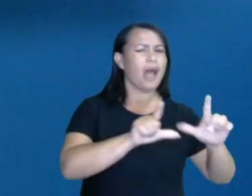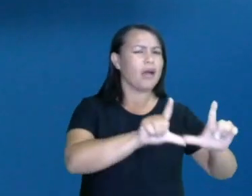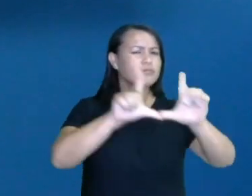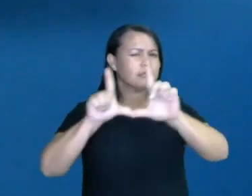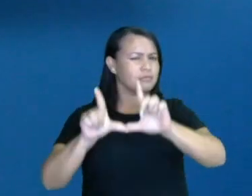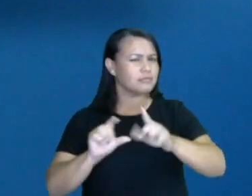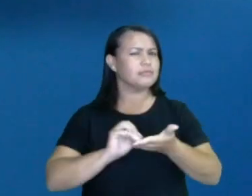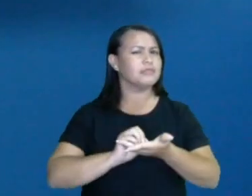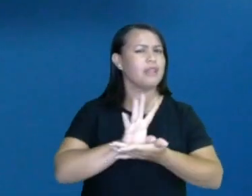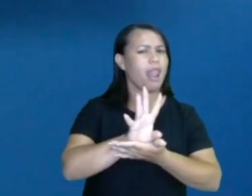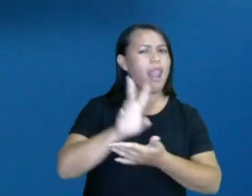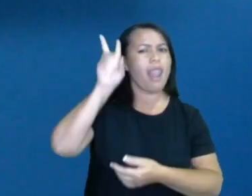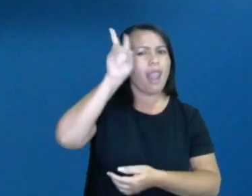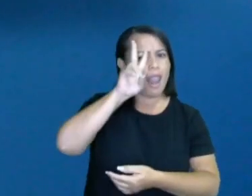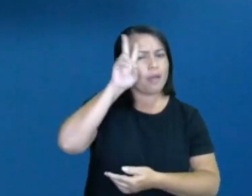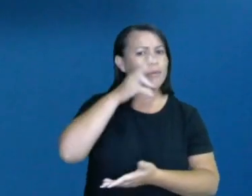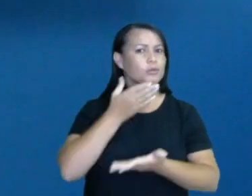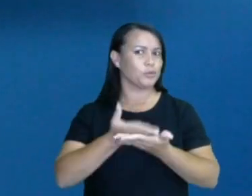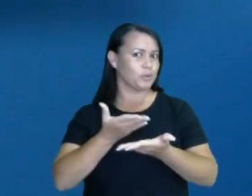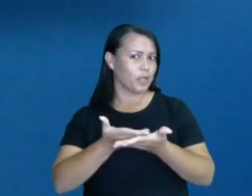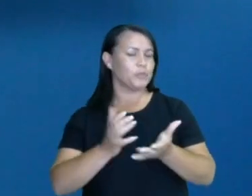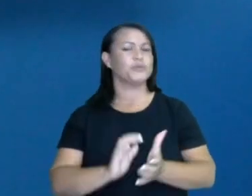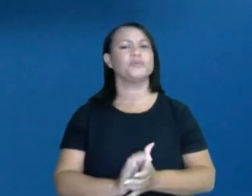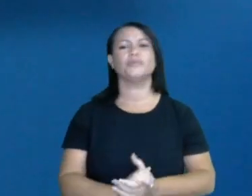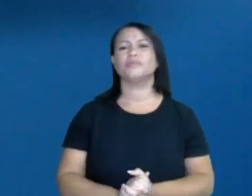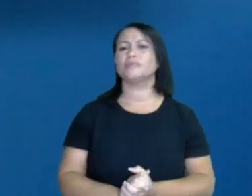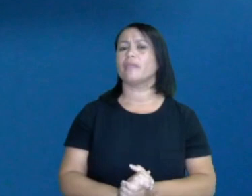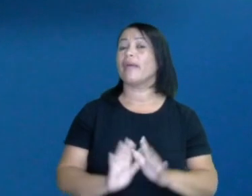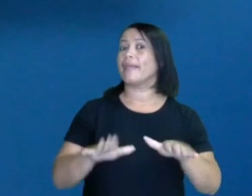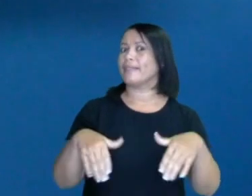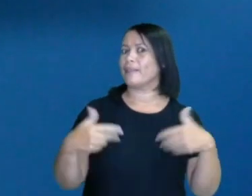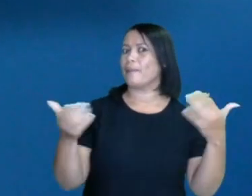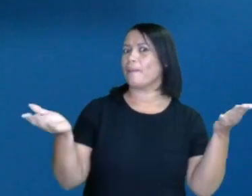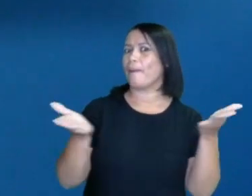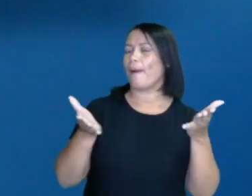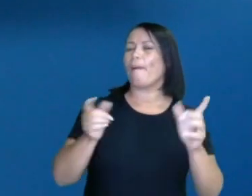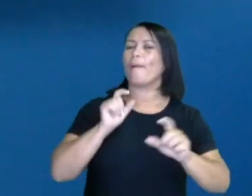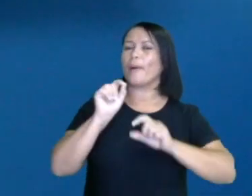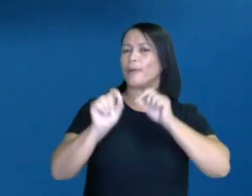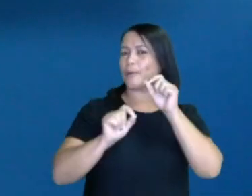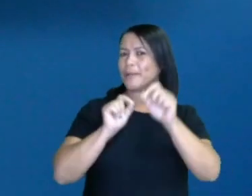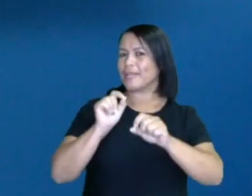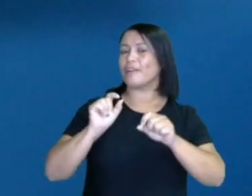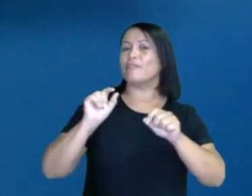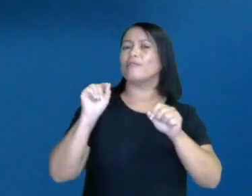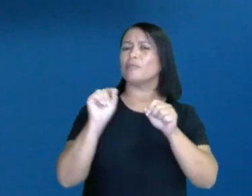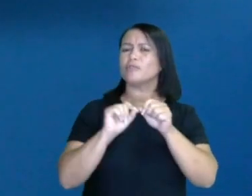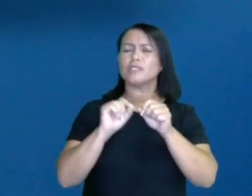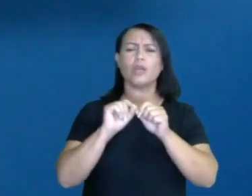passada. Lembra o que nós estudamos? Então agora a gente vai fazer